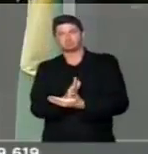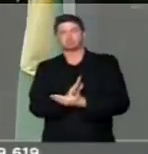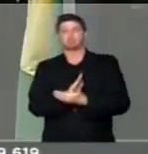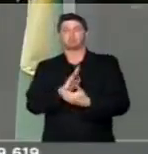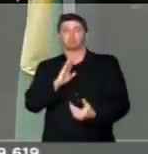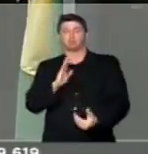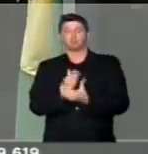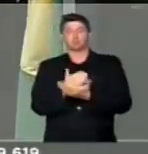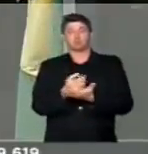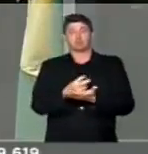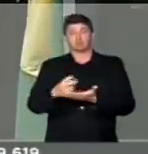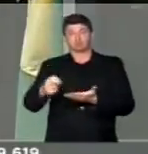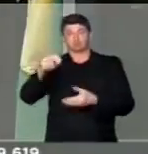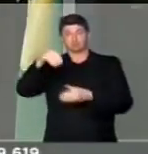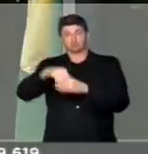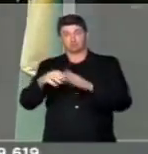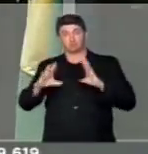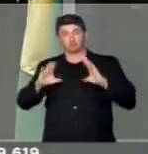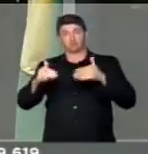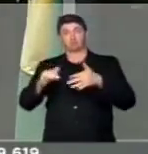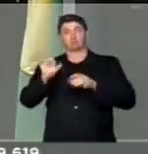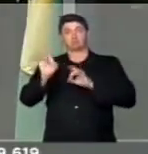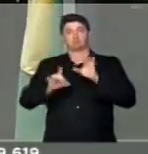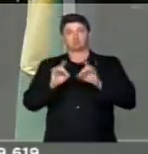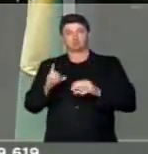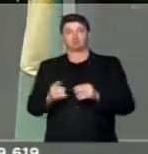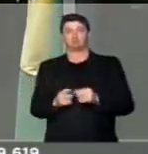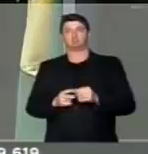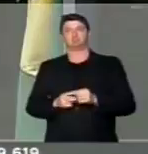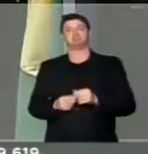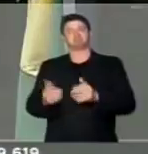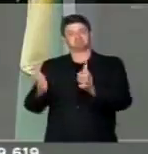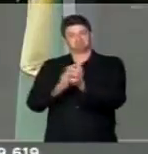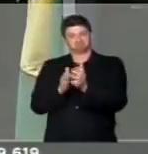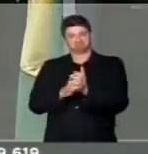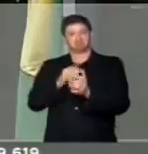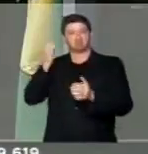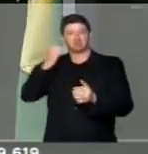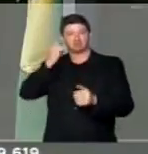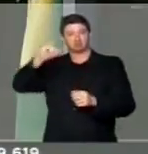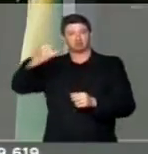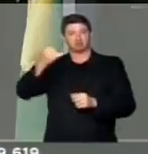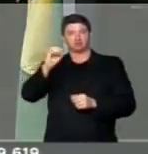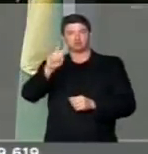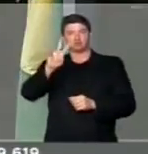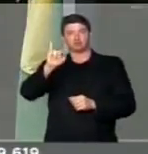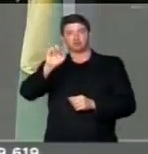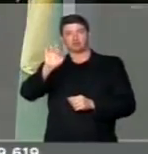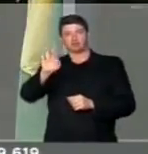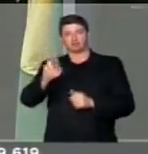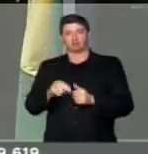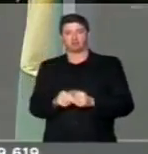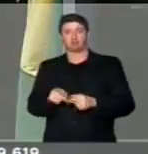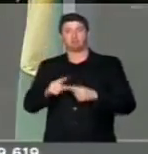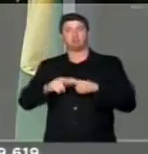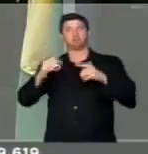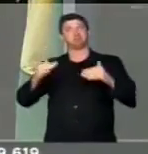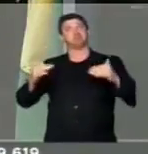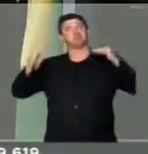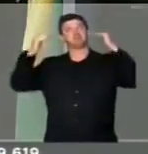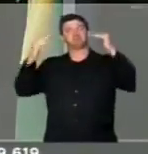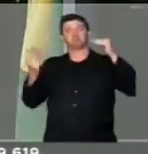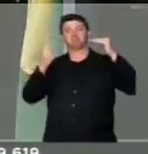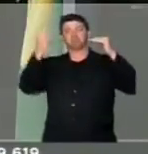de impeachment na comissão especial. Parabéns, deputado Jovair, pela grandeza do